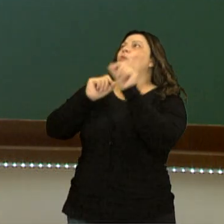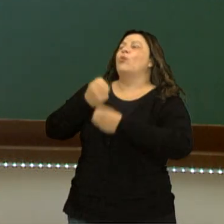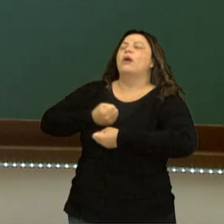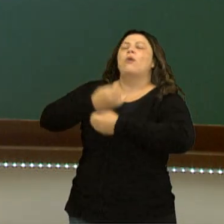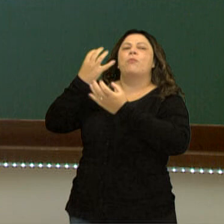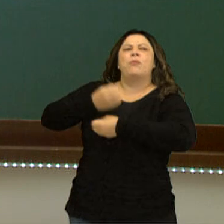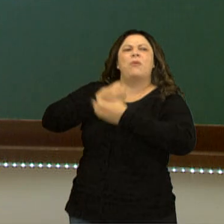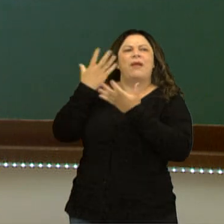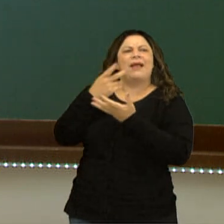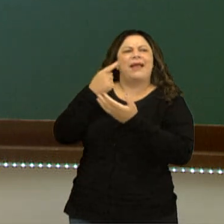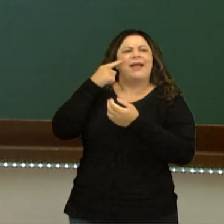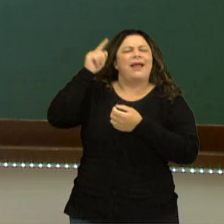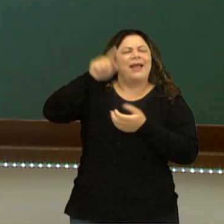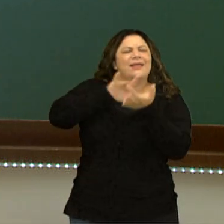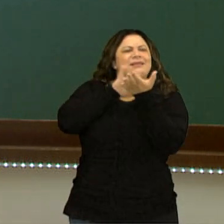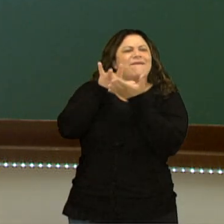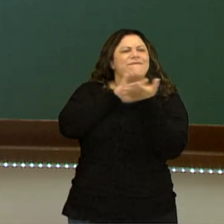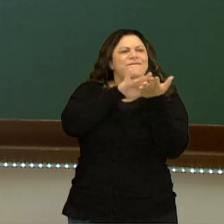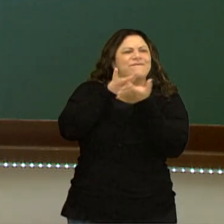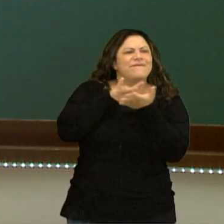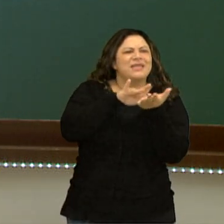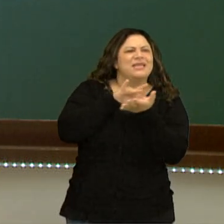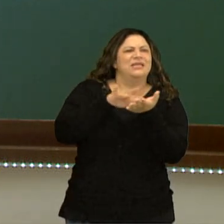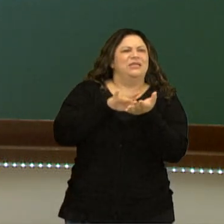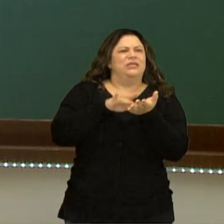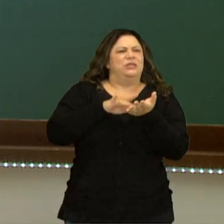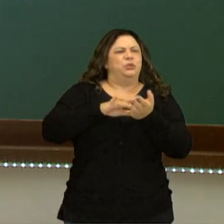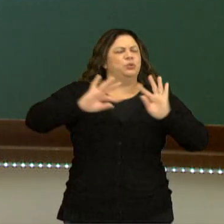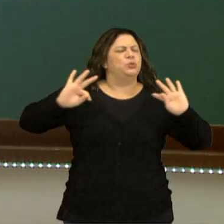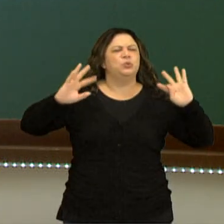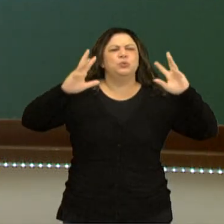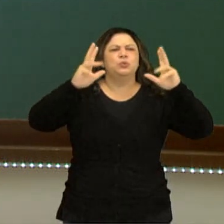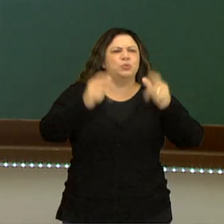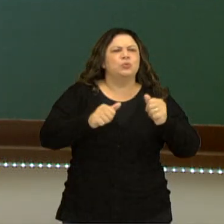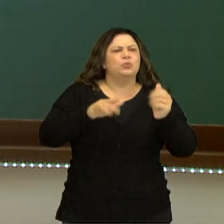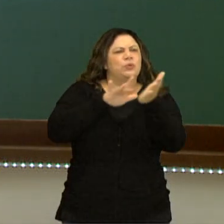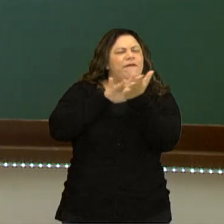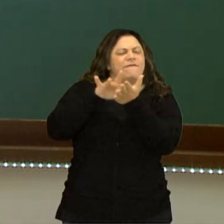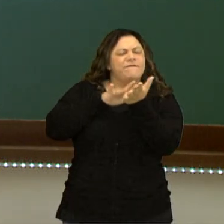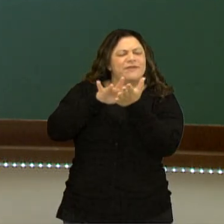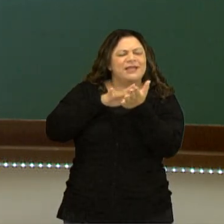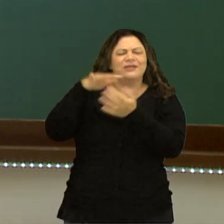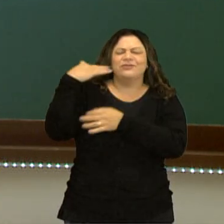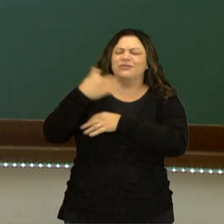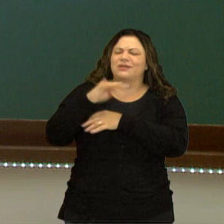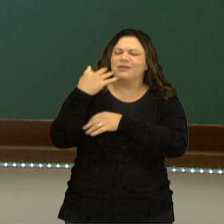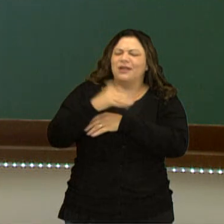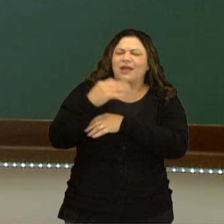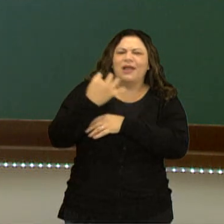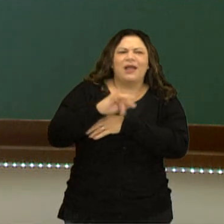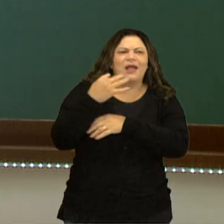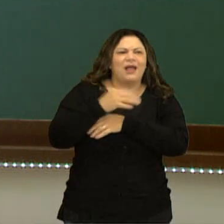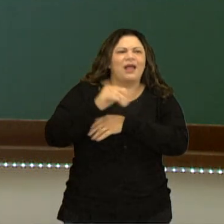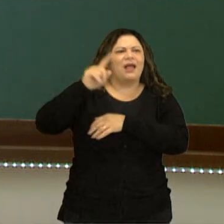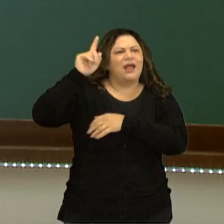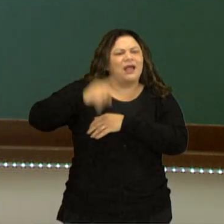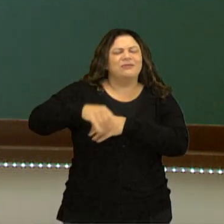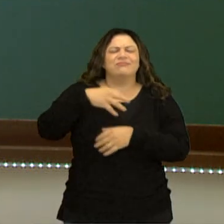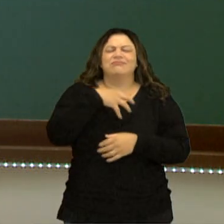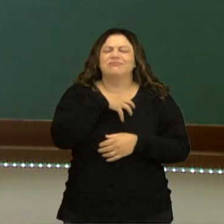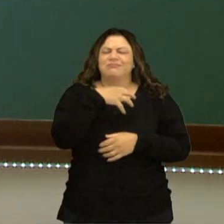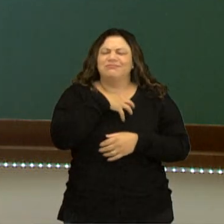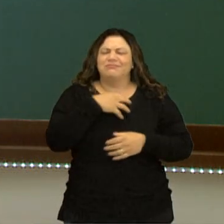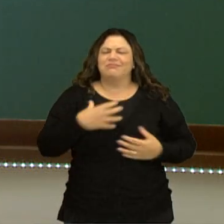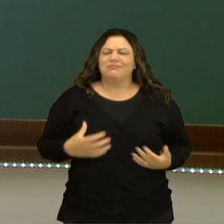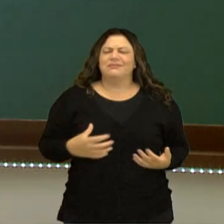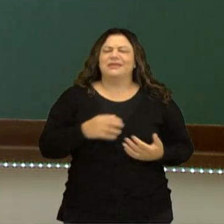fingidor, finge tão completamente que chega a fingir que é a dor que deveras sente.